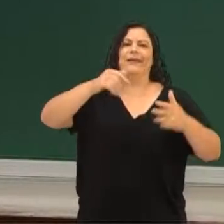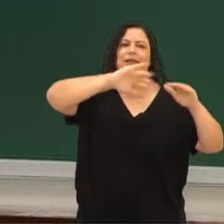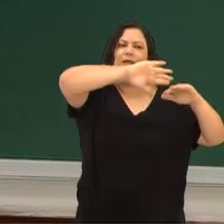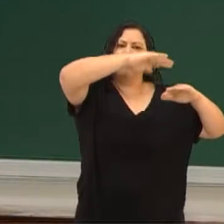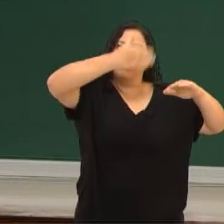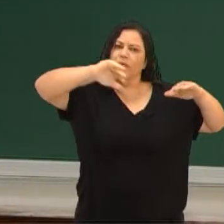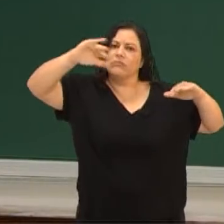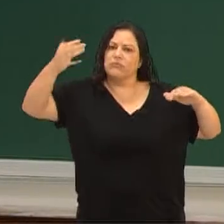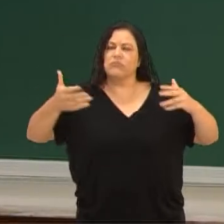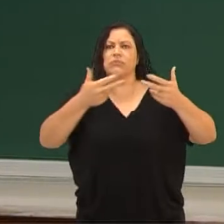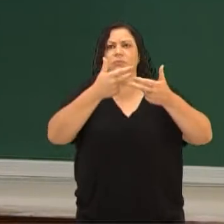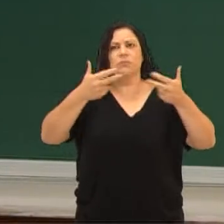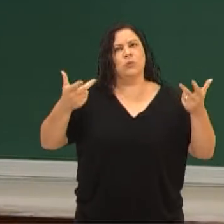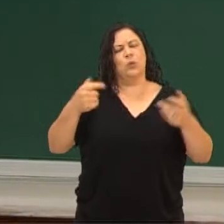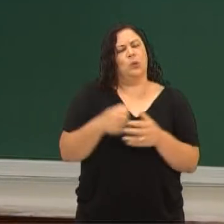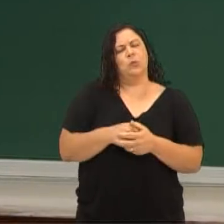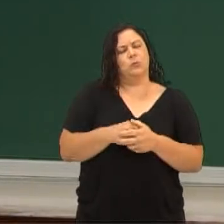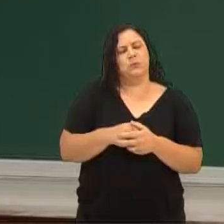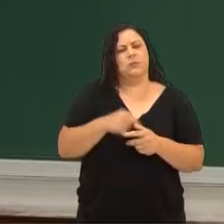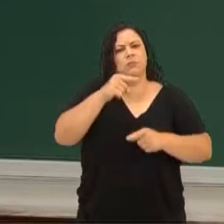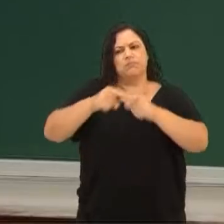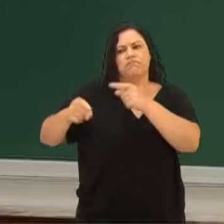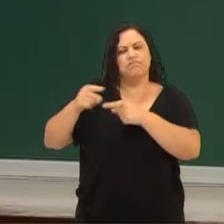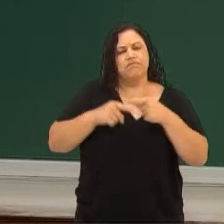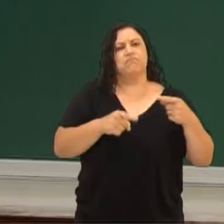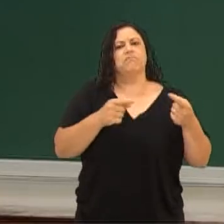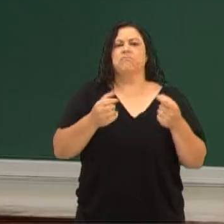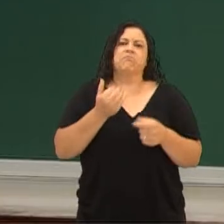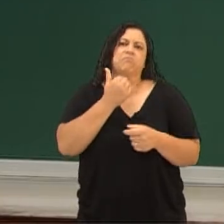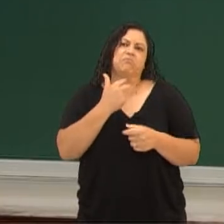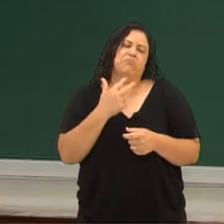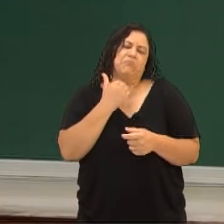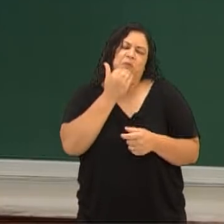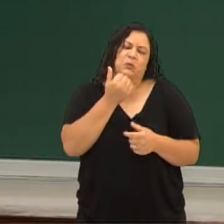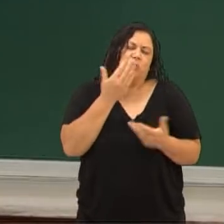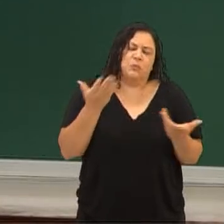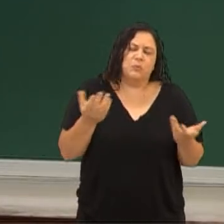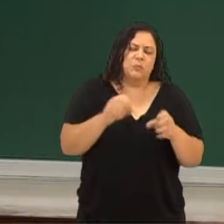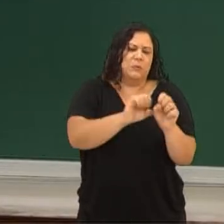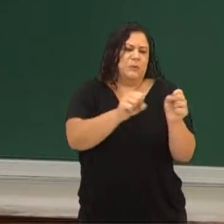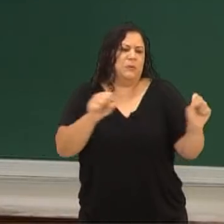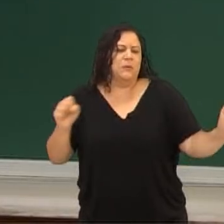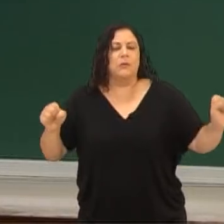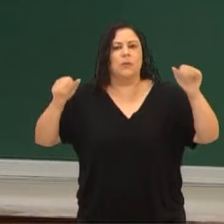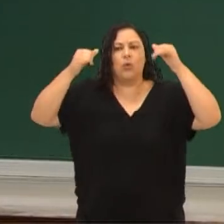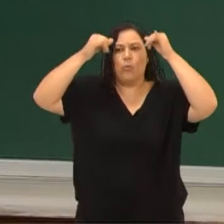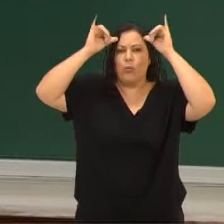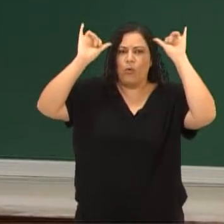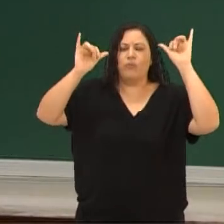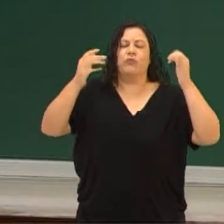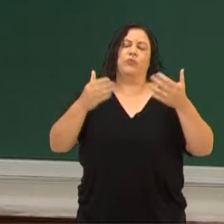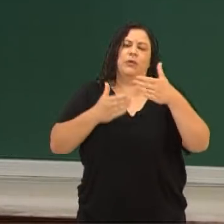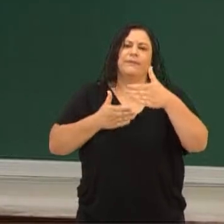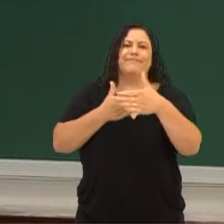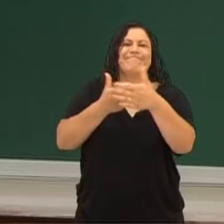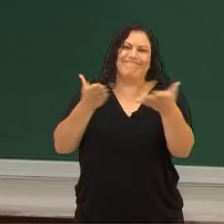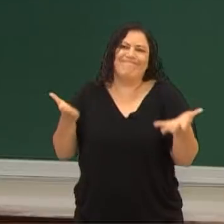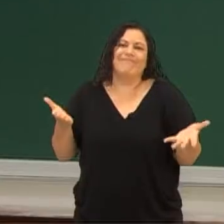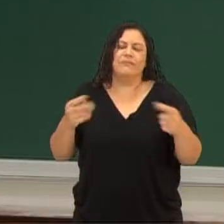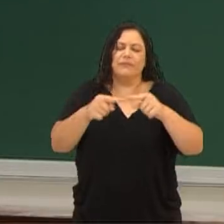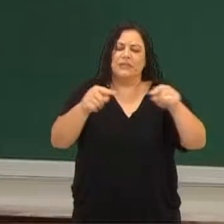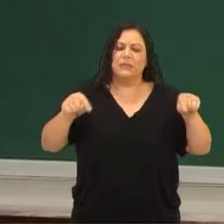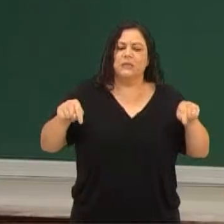né, que tenham criações de grande porte, de grande quantidade de bovinos. Eles estão limitados à